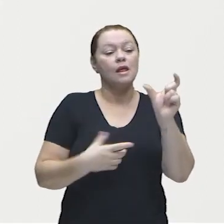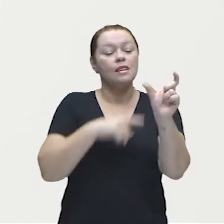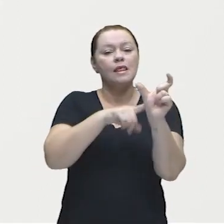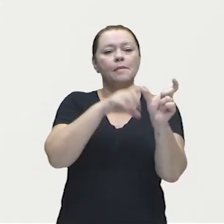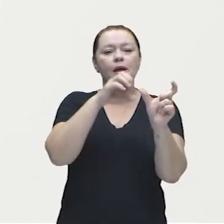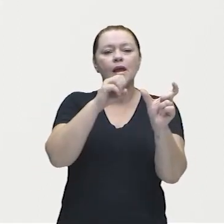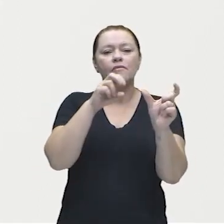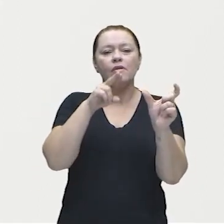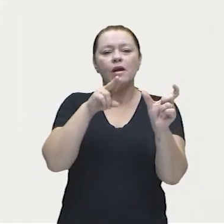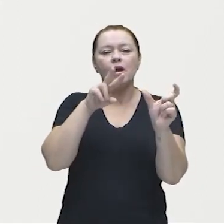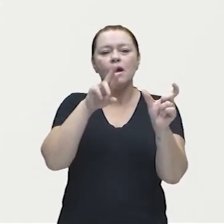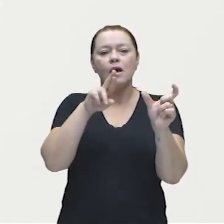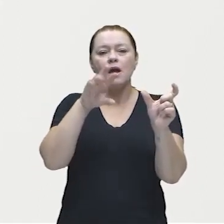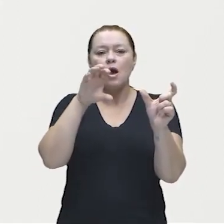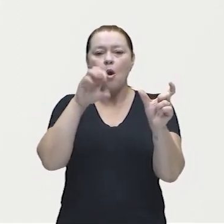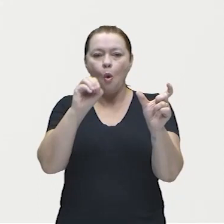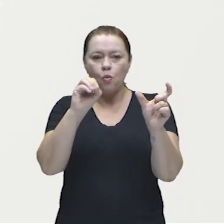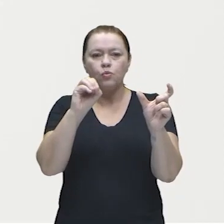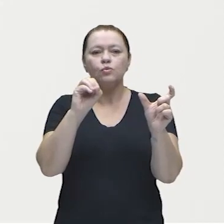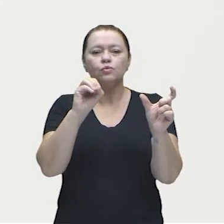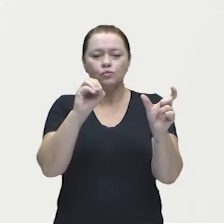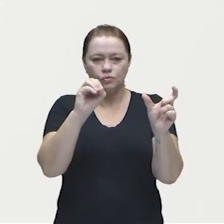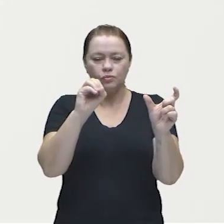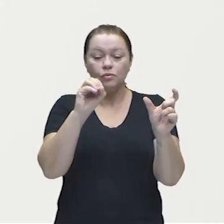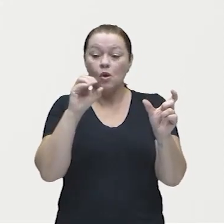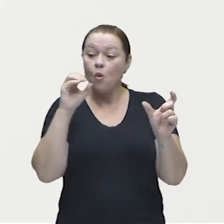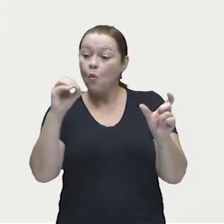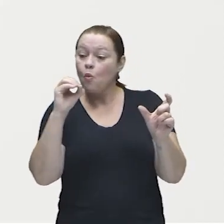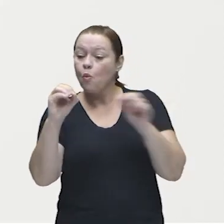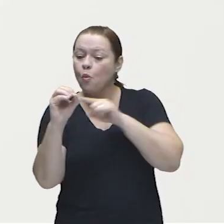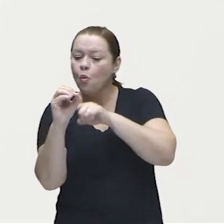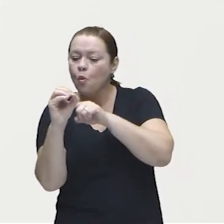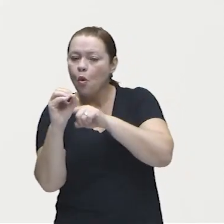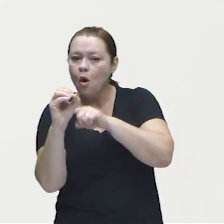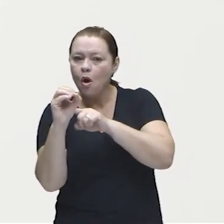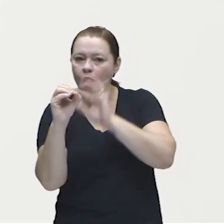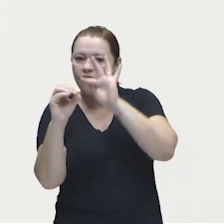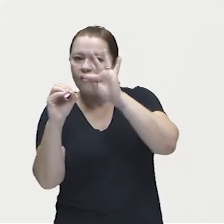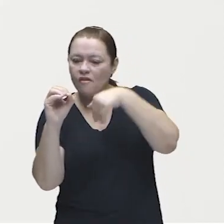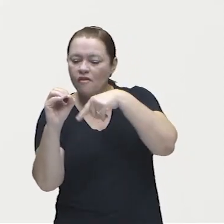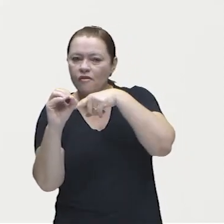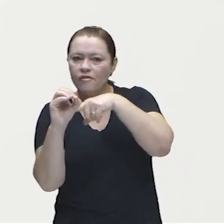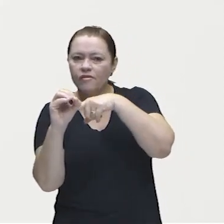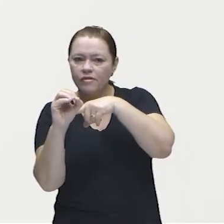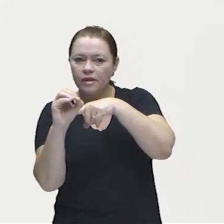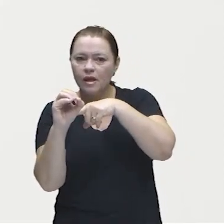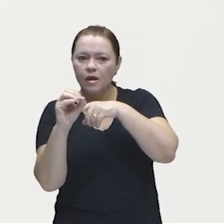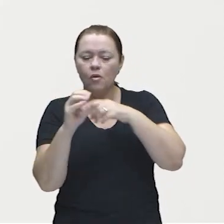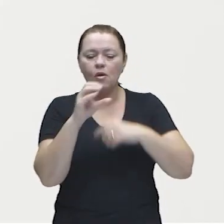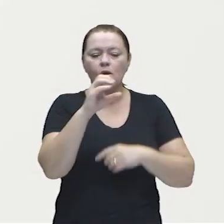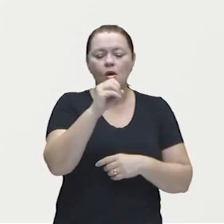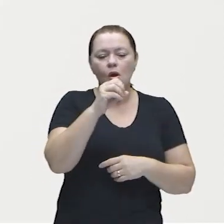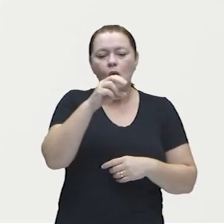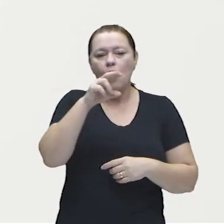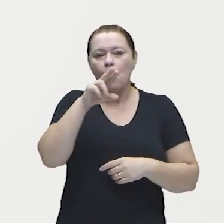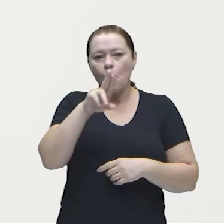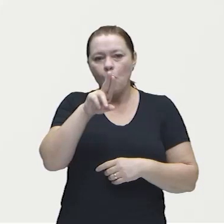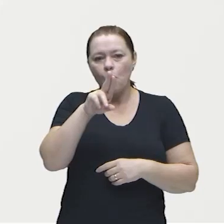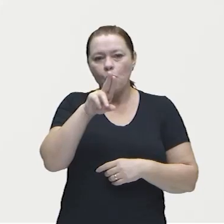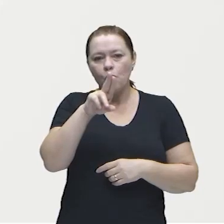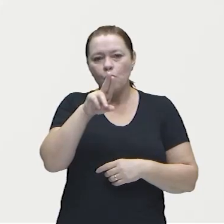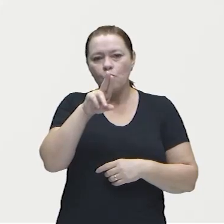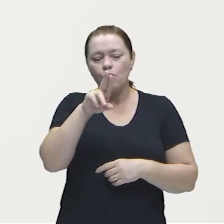o O da sílaba tônica, ou seja, o que tem um som mais forte, ou tem um som de